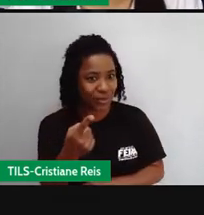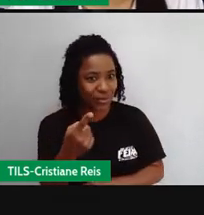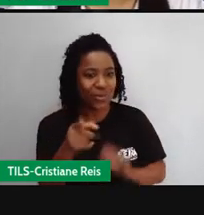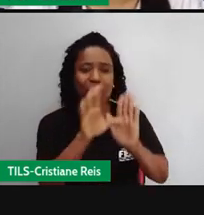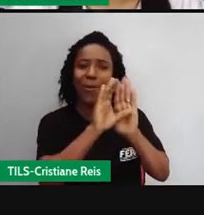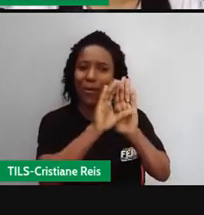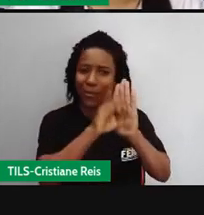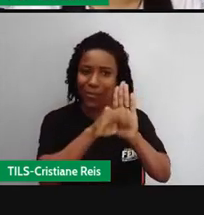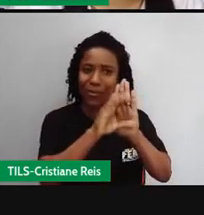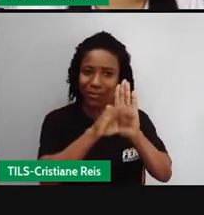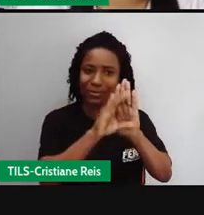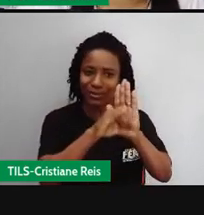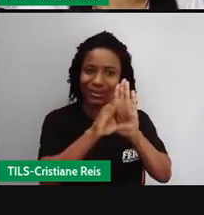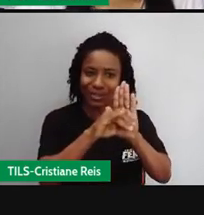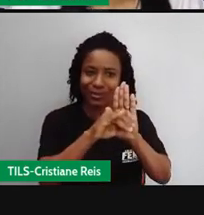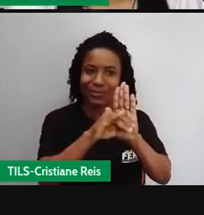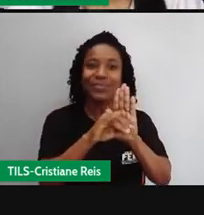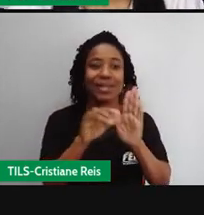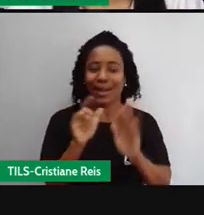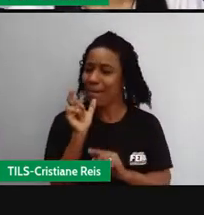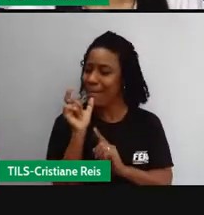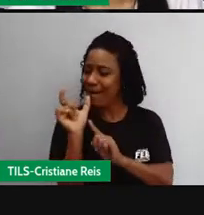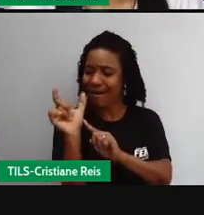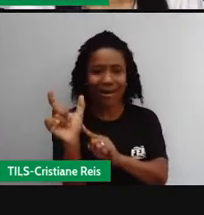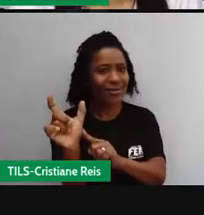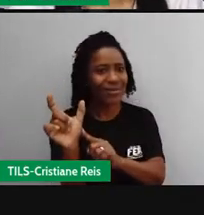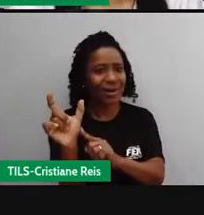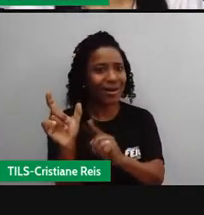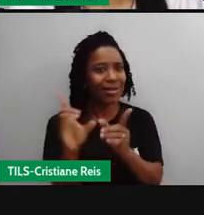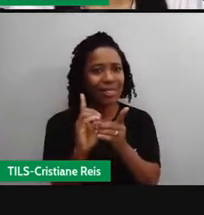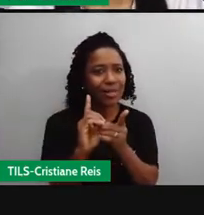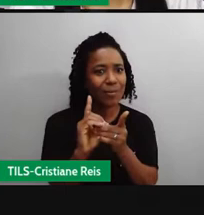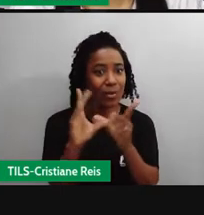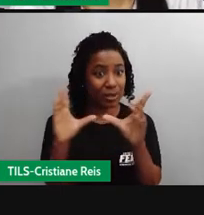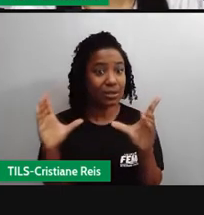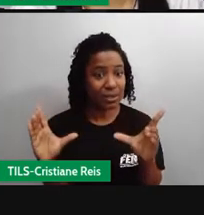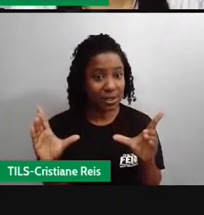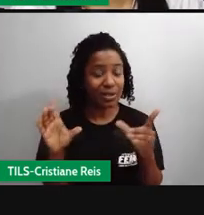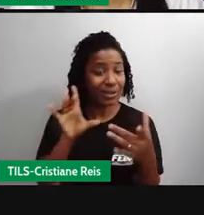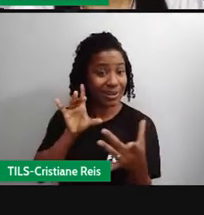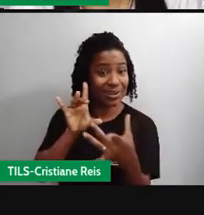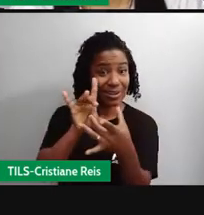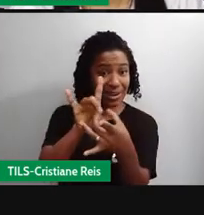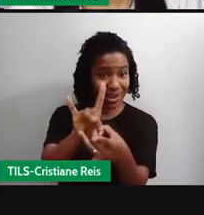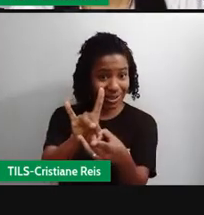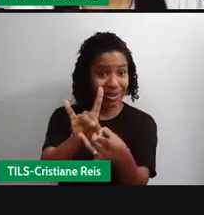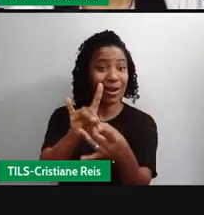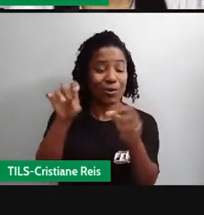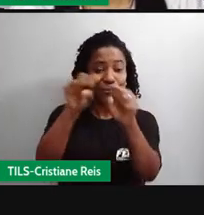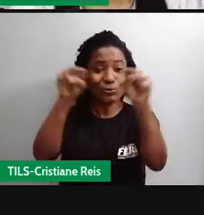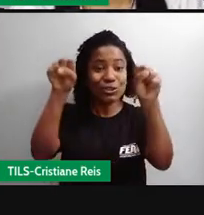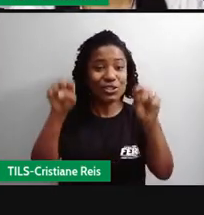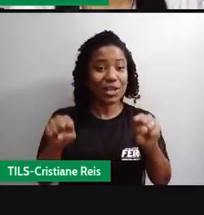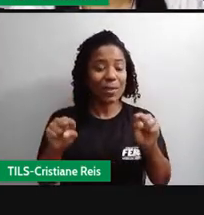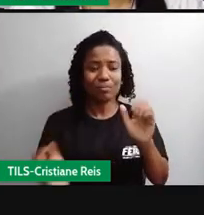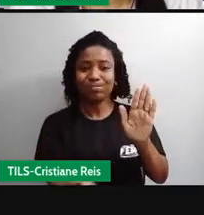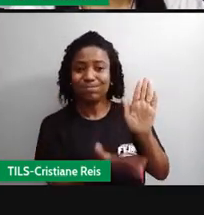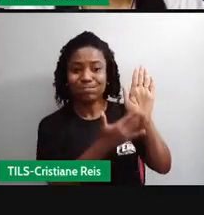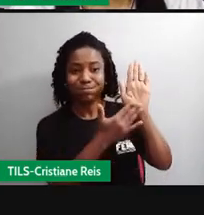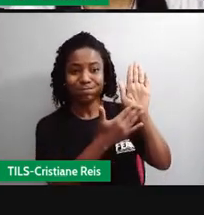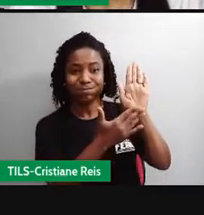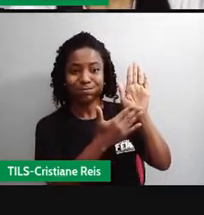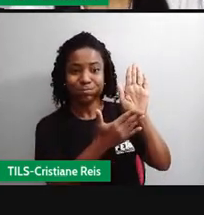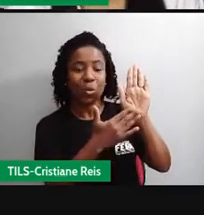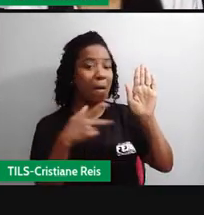para a palavra democracia, que ela está ligada aí a um sistema político onde os cidadãos aí